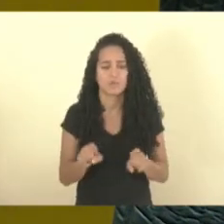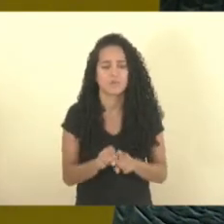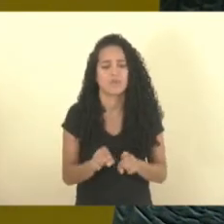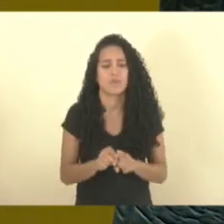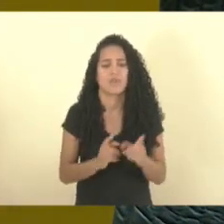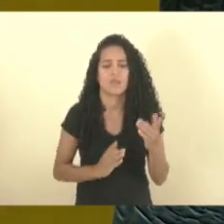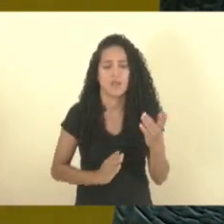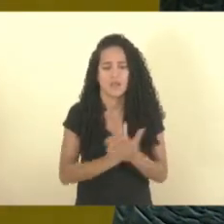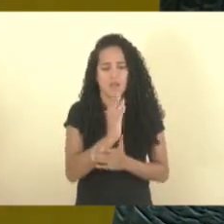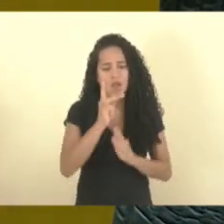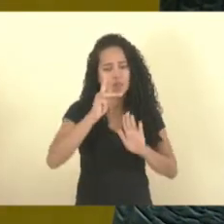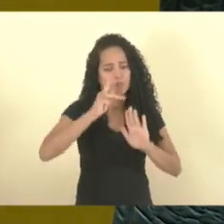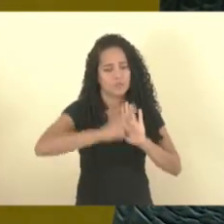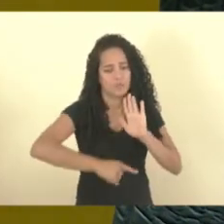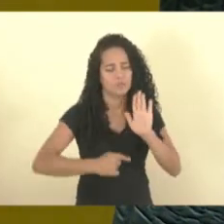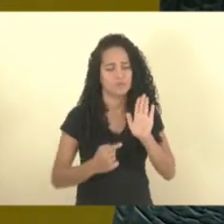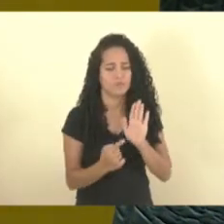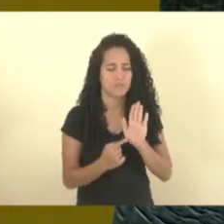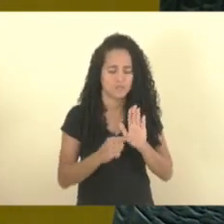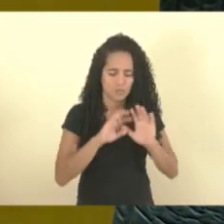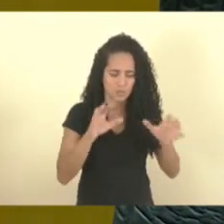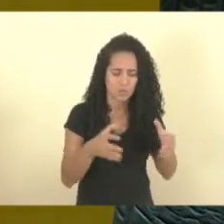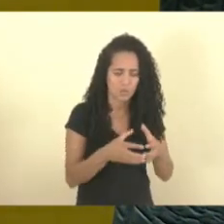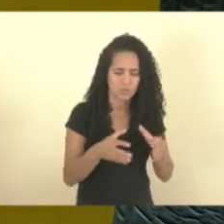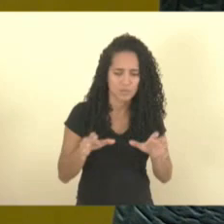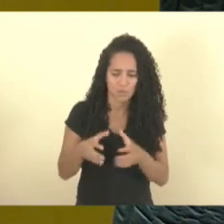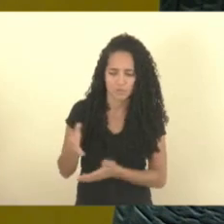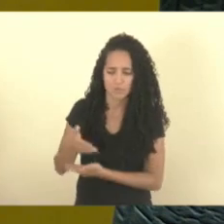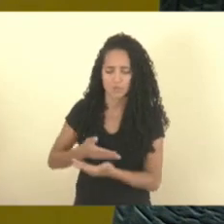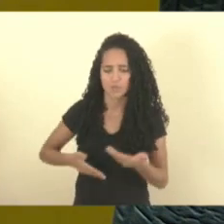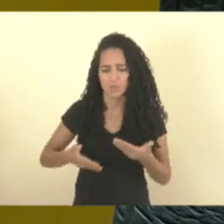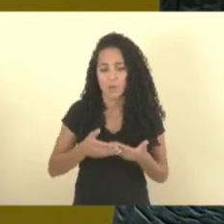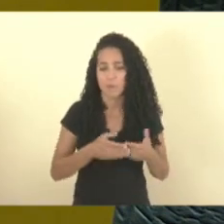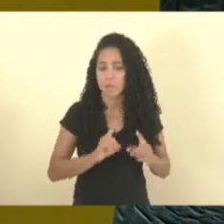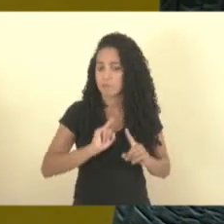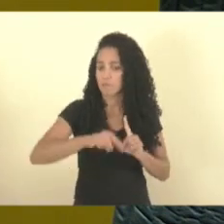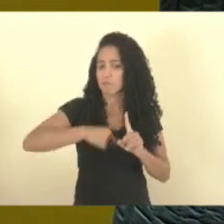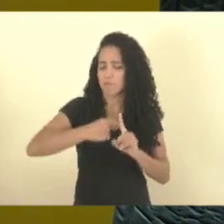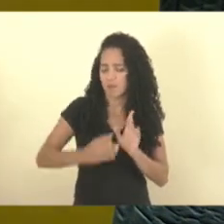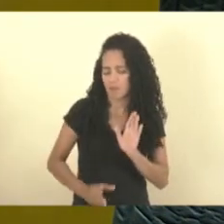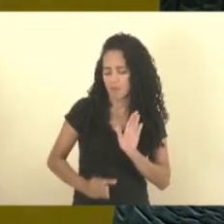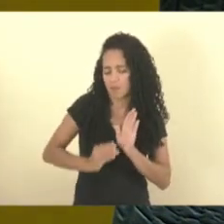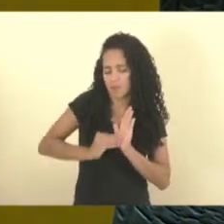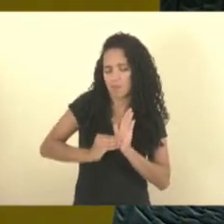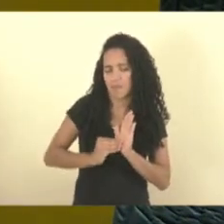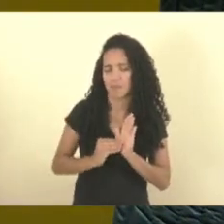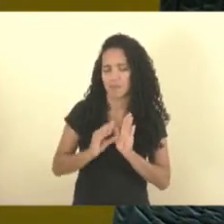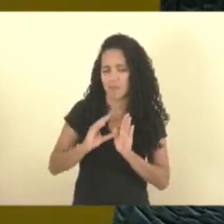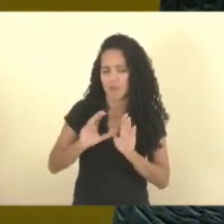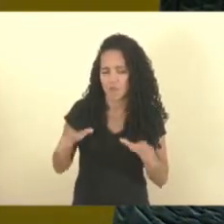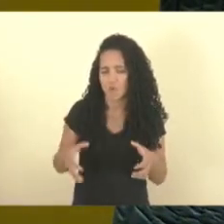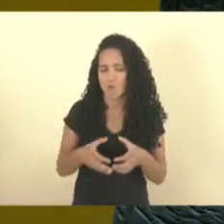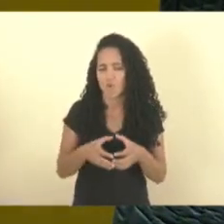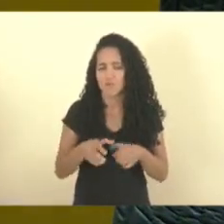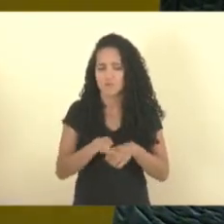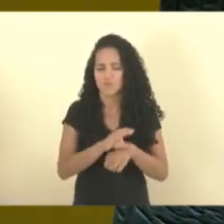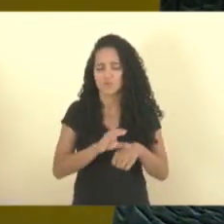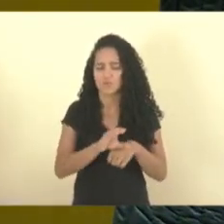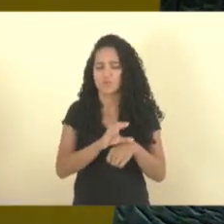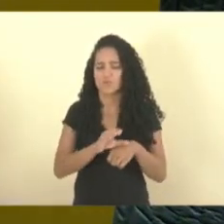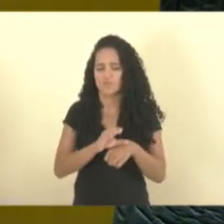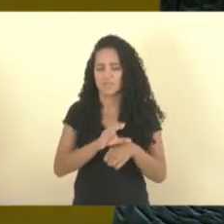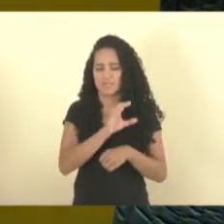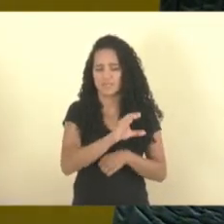pela aprovação nas comissões reunidas com a emenda feita na Comissão de Constituição